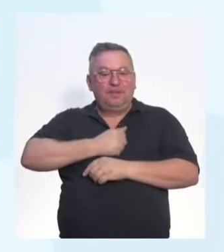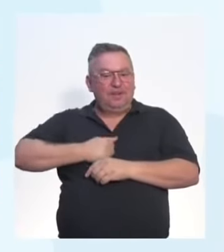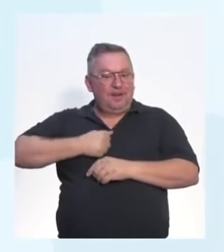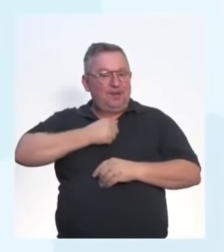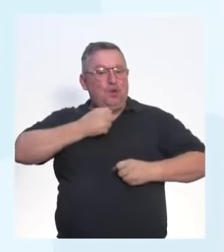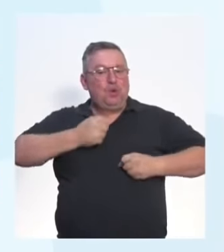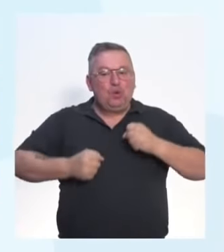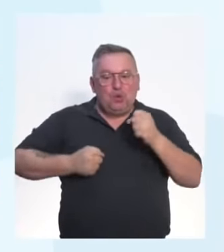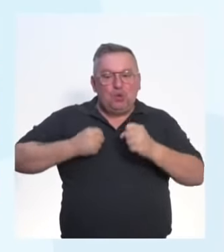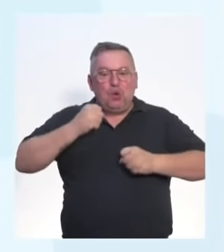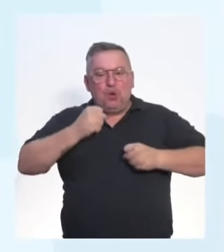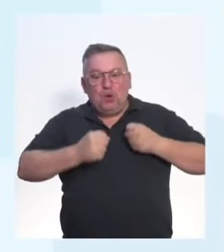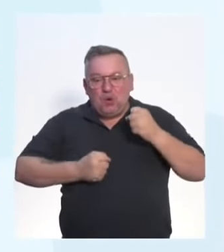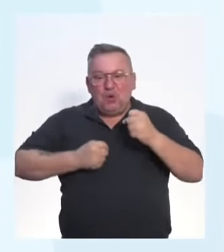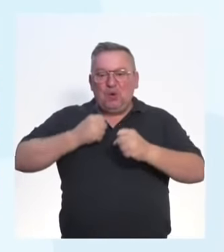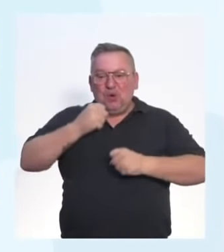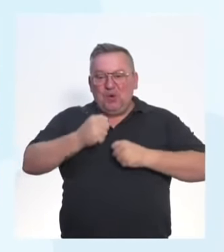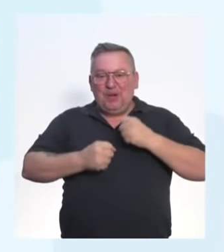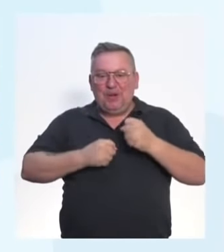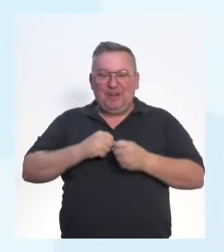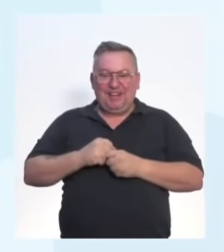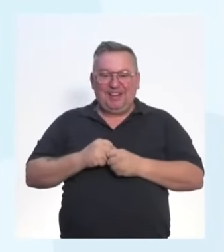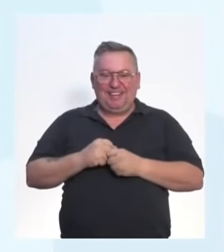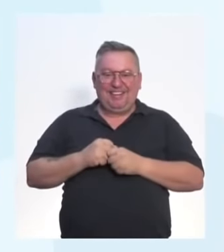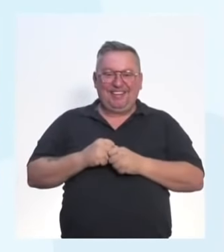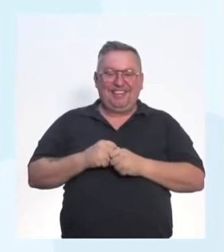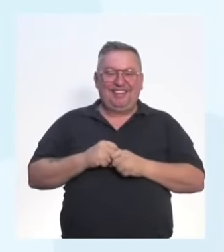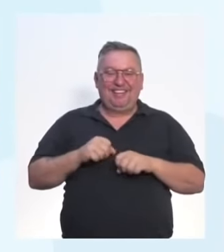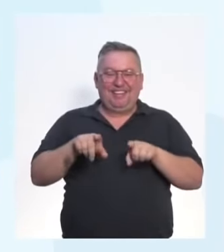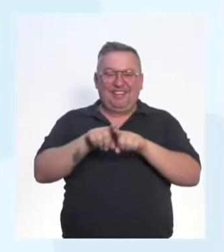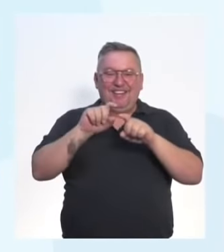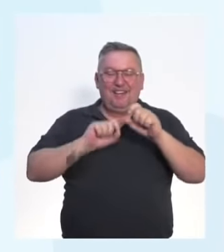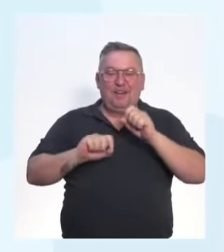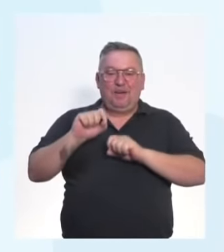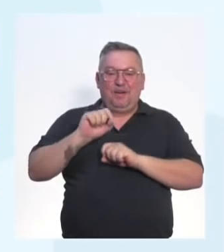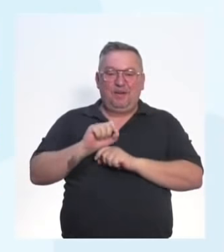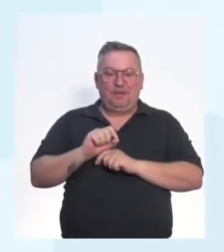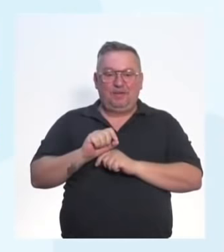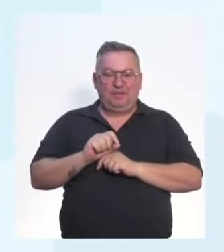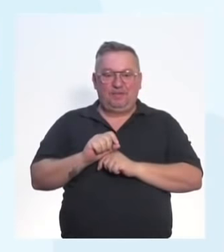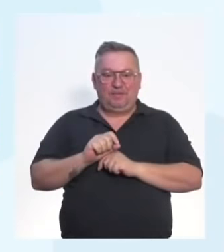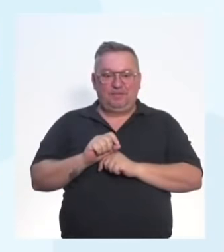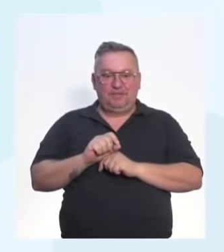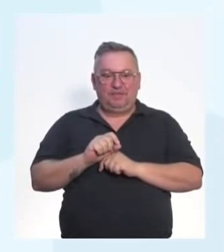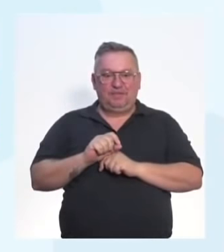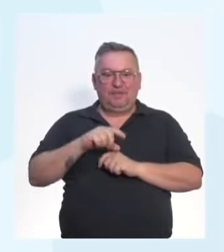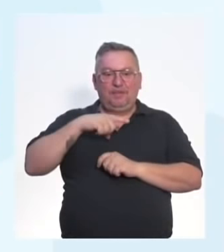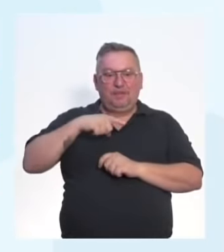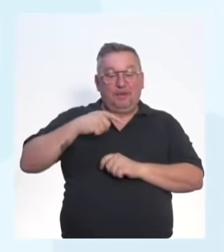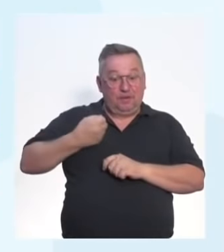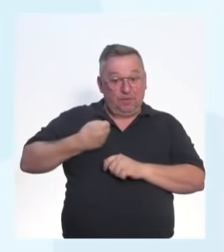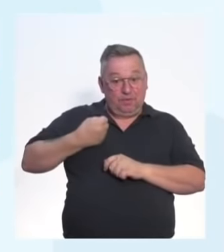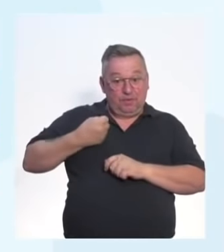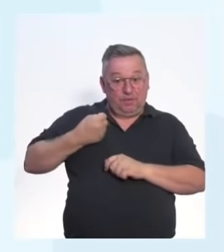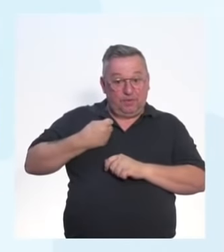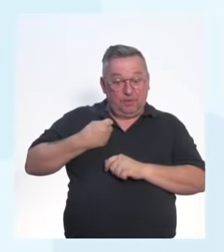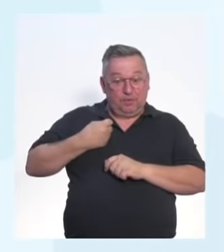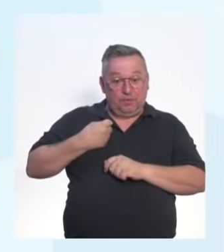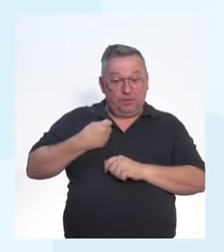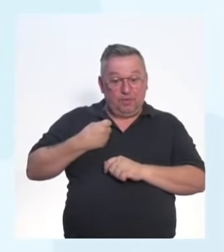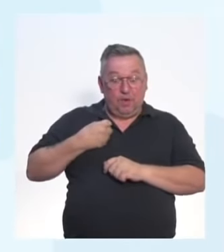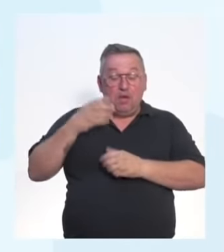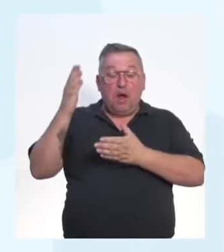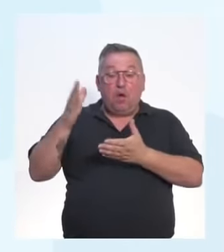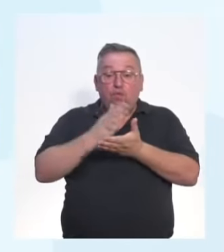Osmar? Saudade de dar uma corridinha, né, minha filha? Tá? Então aqui a gente tem a numeração, os posicionamentos de